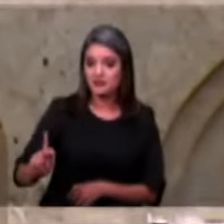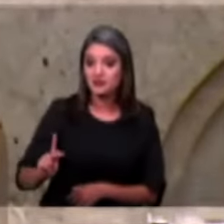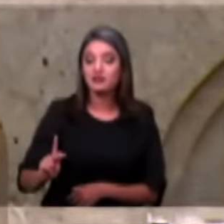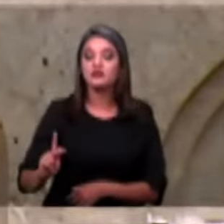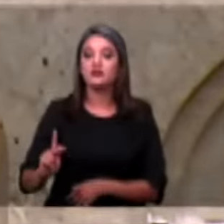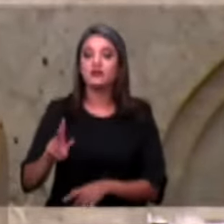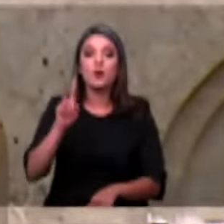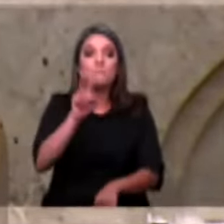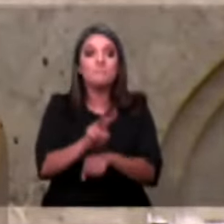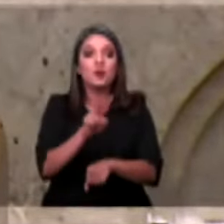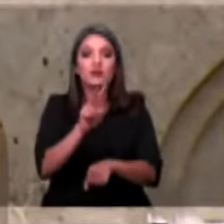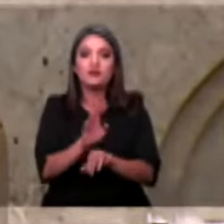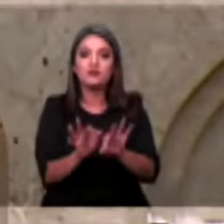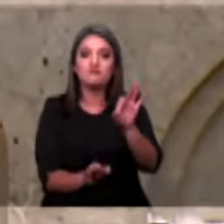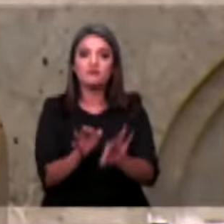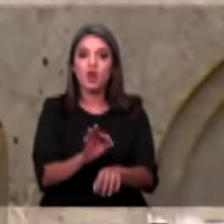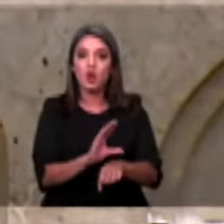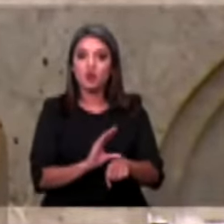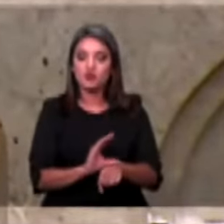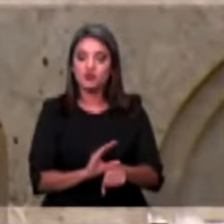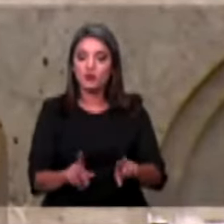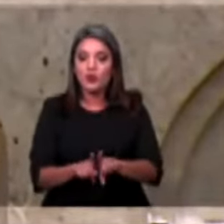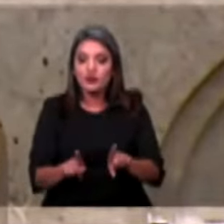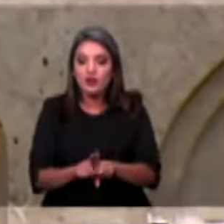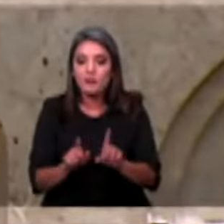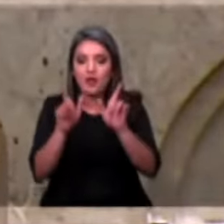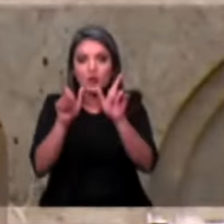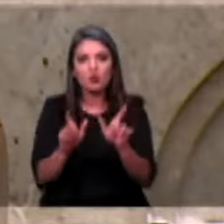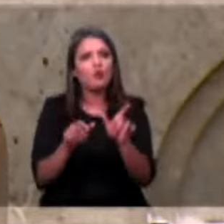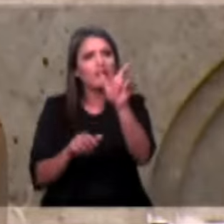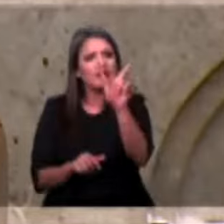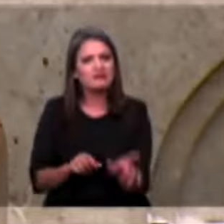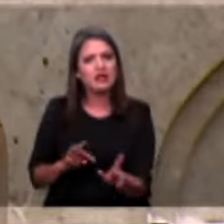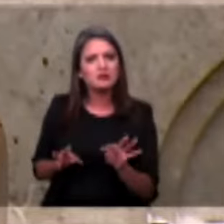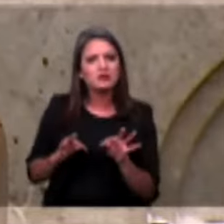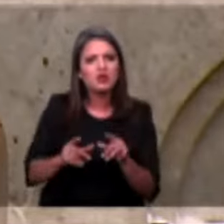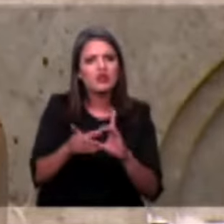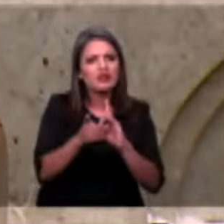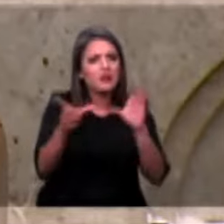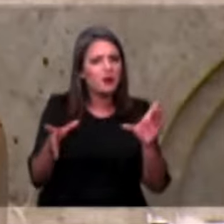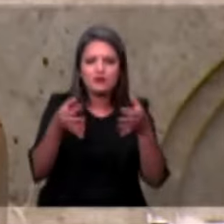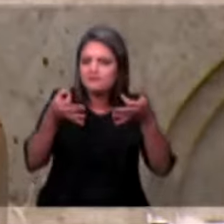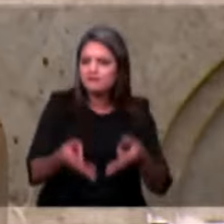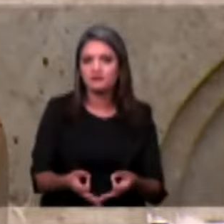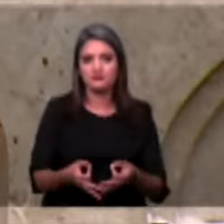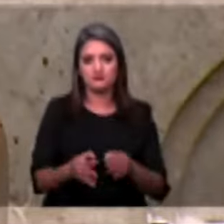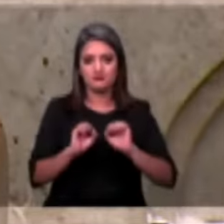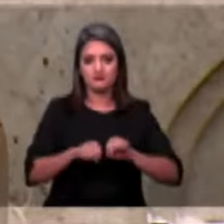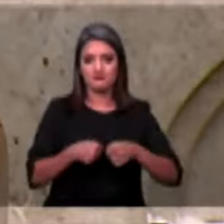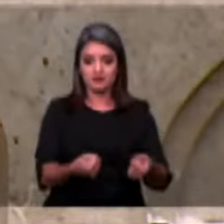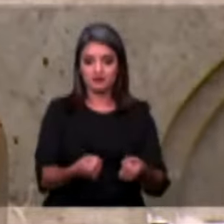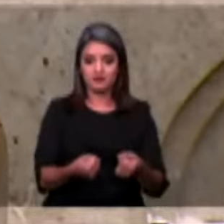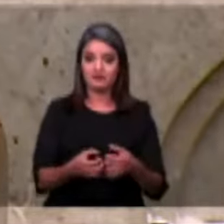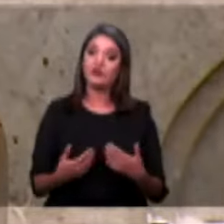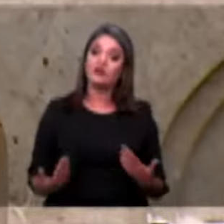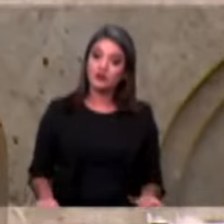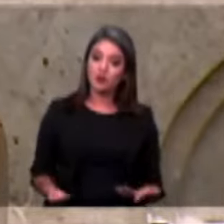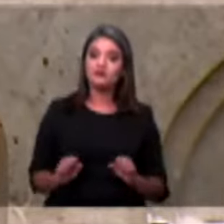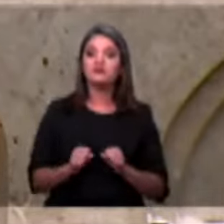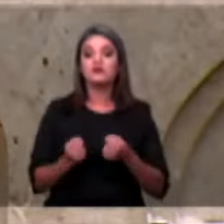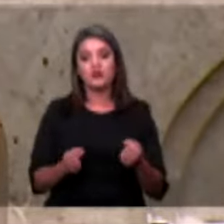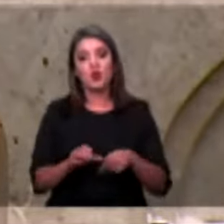jurisdição constitucional e da integridade do regime democrático, ou, mais simplesmente, a defesa da Constituição e